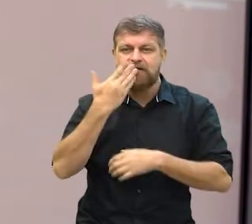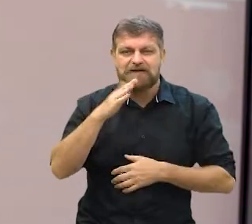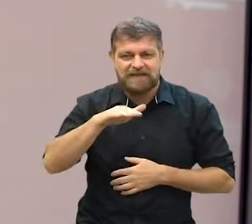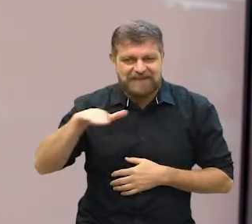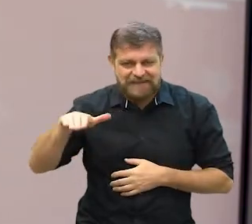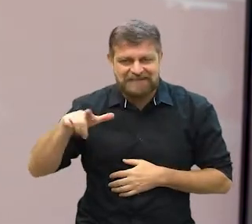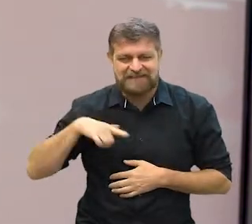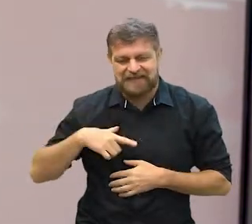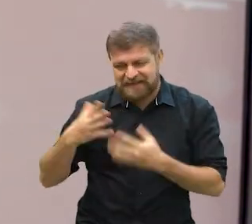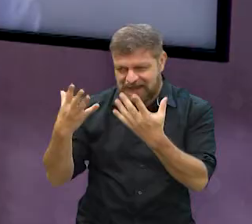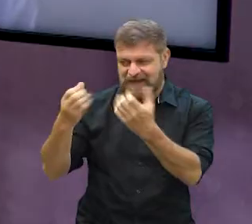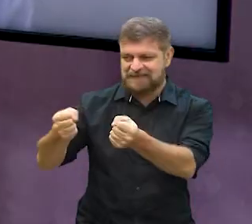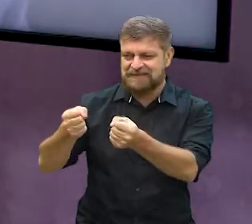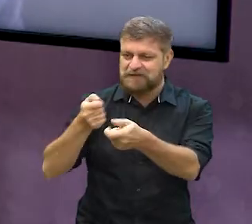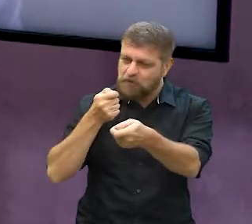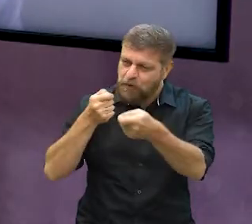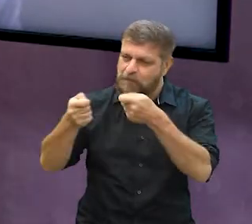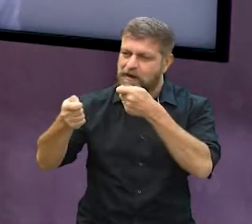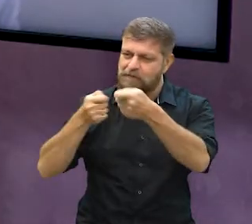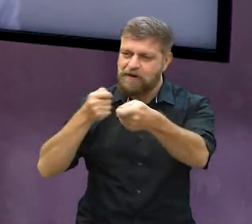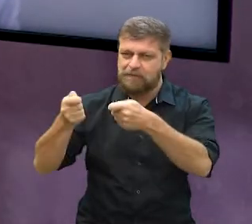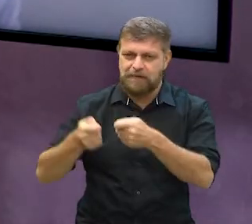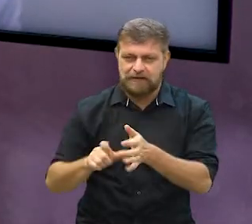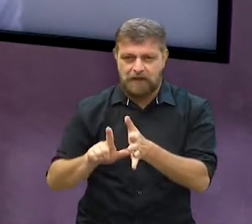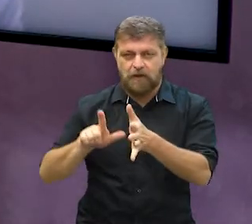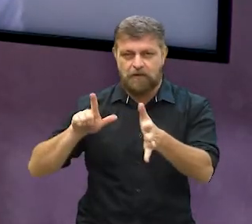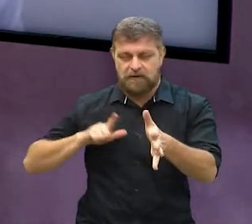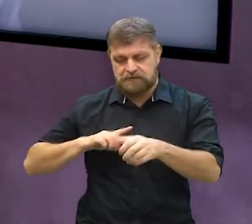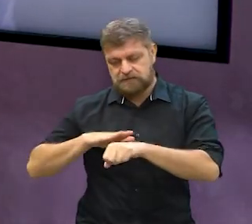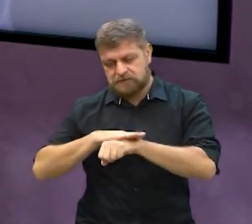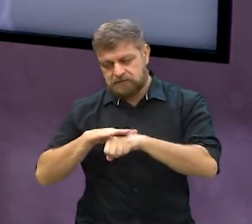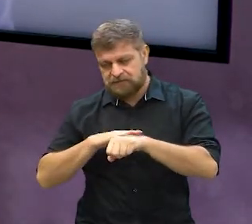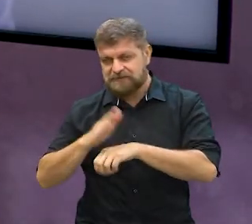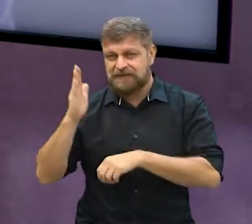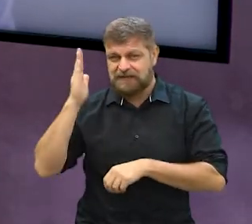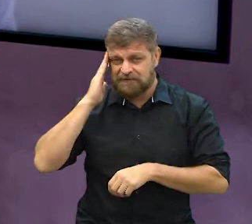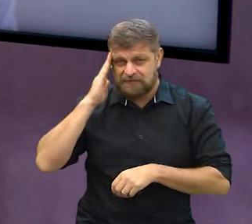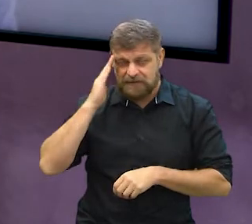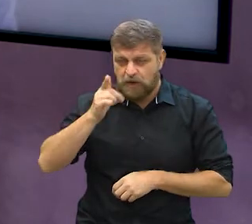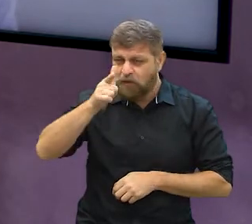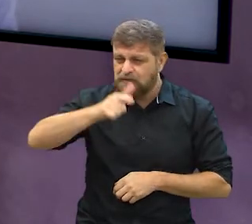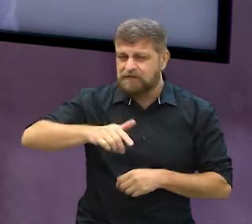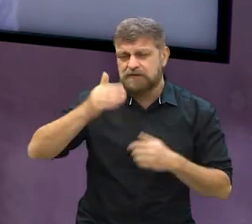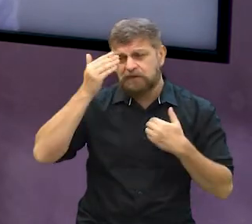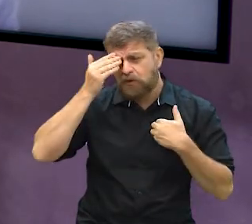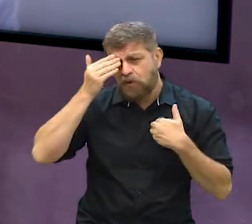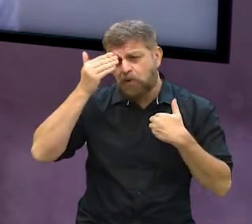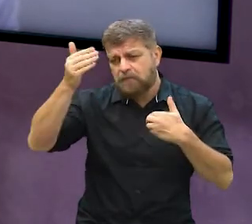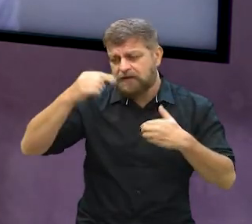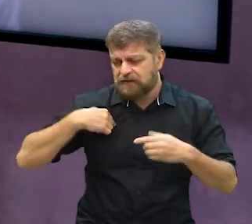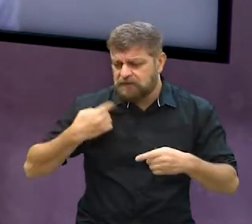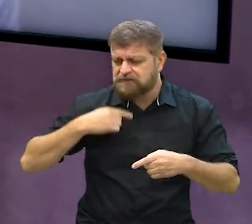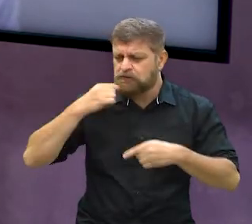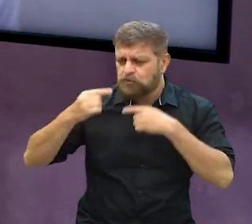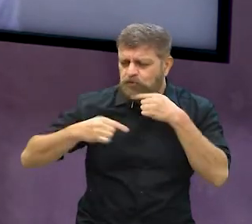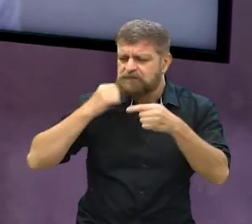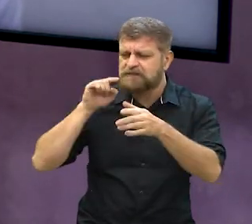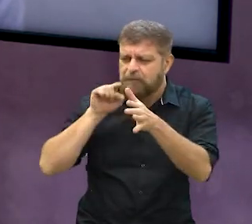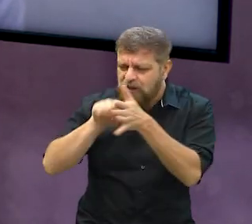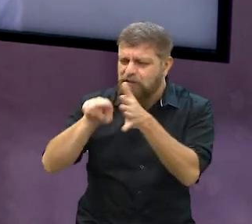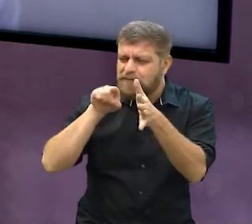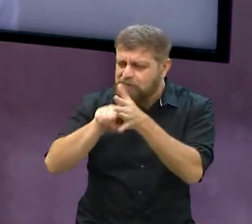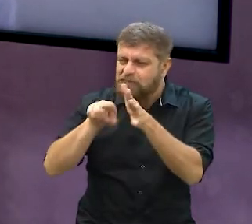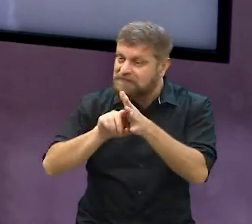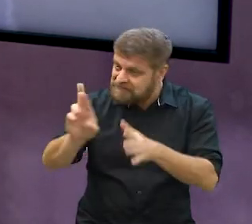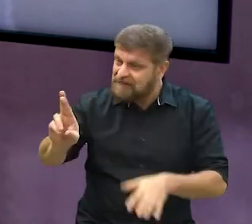aceitou aí o nosso convite. Doutora, antes da gente voltar a conversar, eu sei que é corrido, mais uma vez, obrigada por tirar todas as